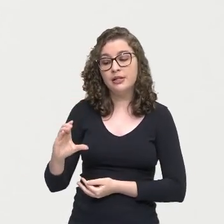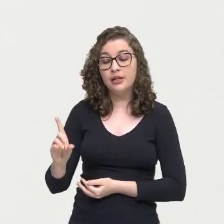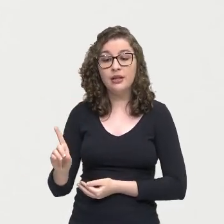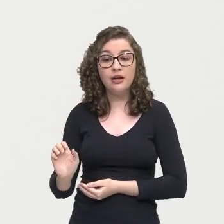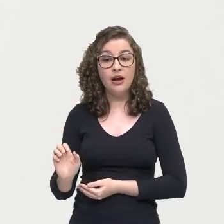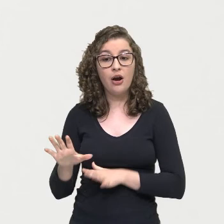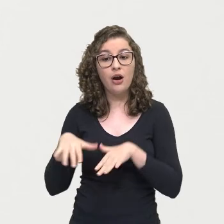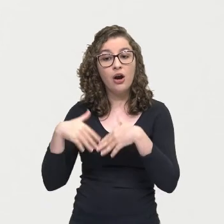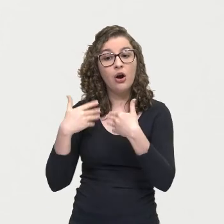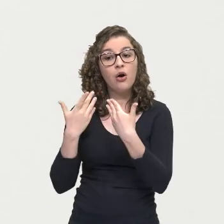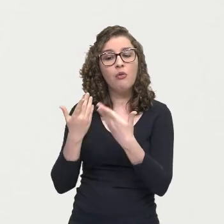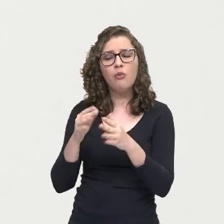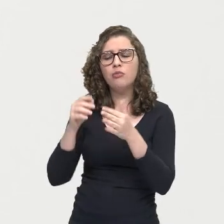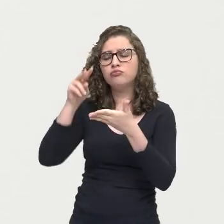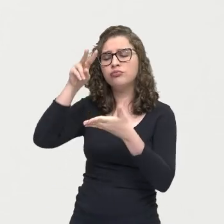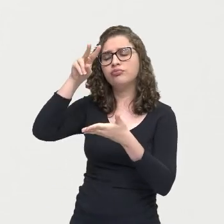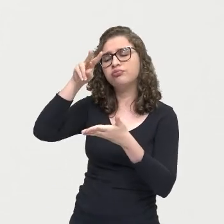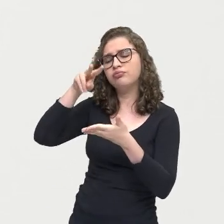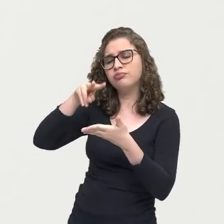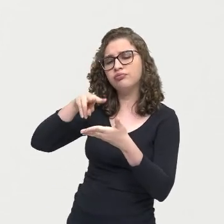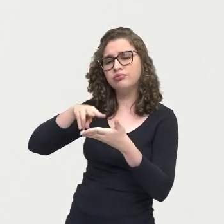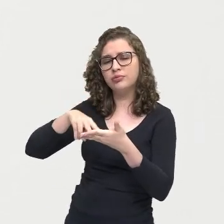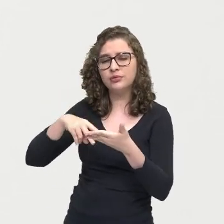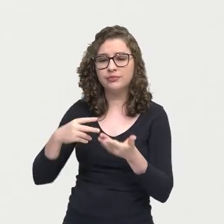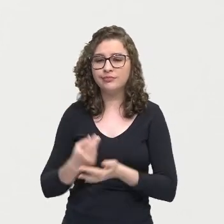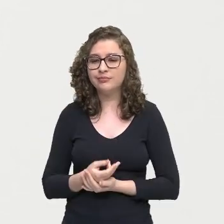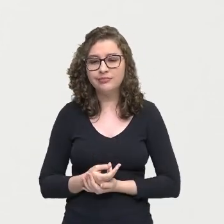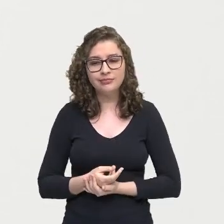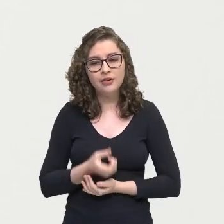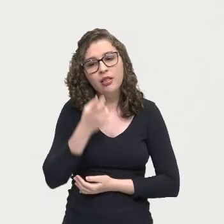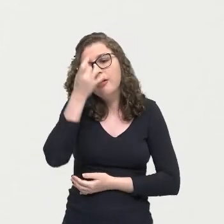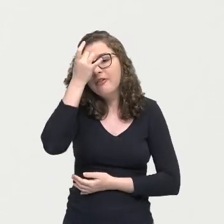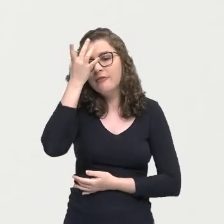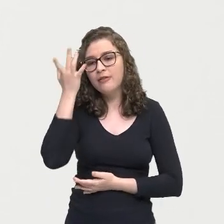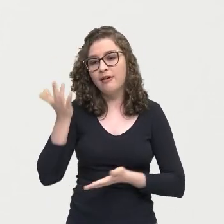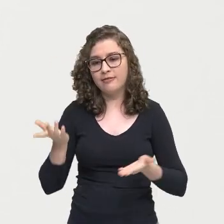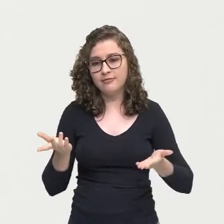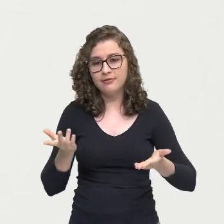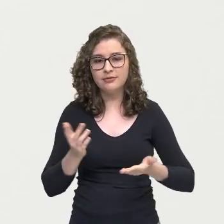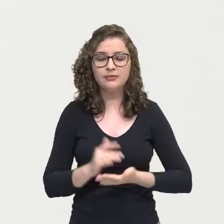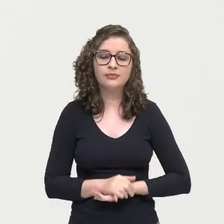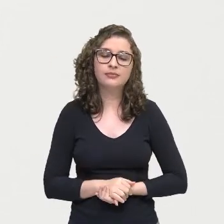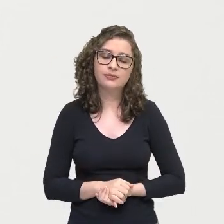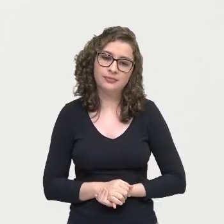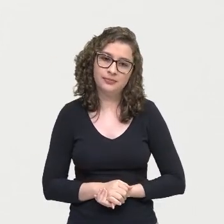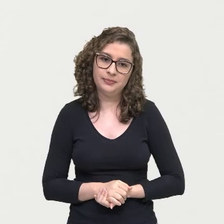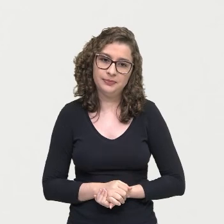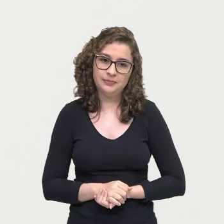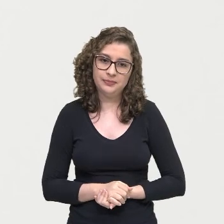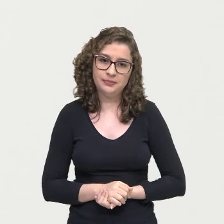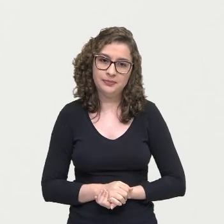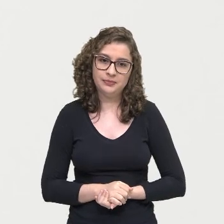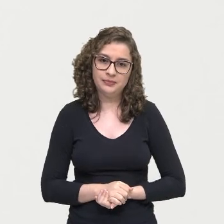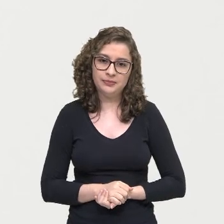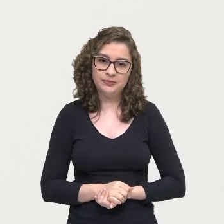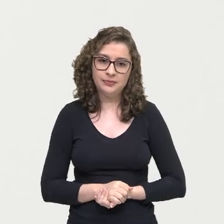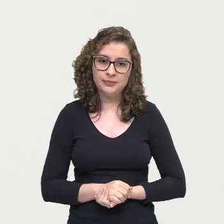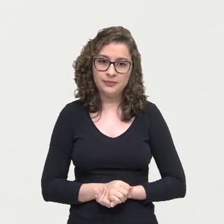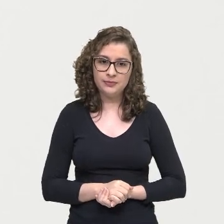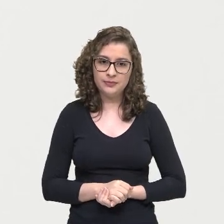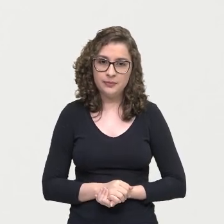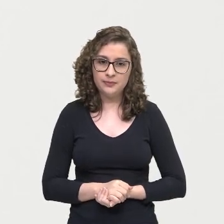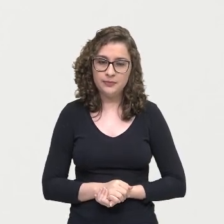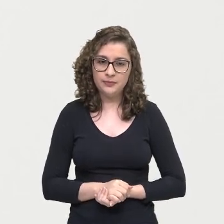delas, qual é a incorreta. E tá bem óbvio aí a resposta, né, correta, tá? Então, pode